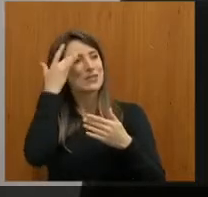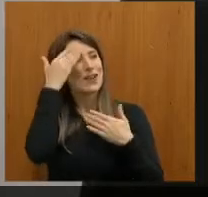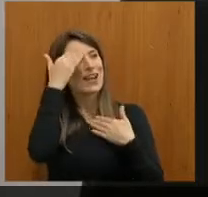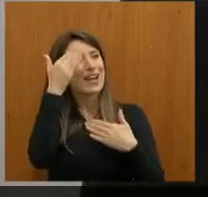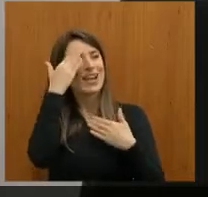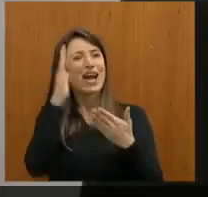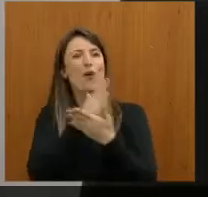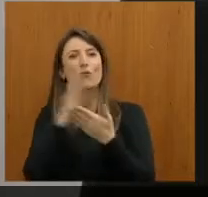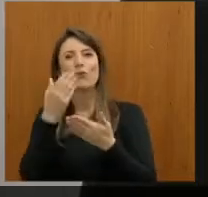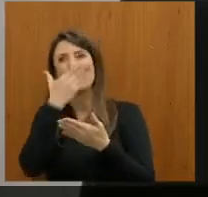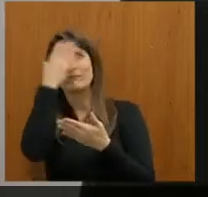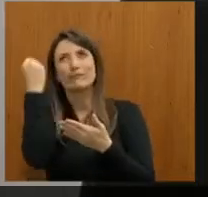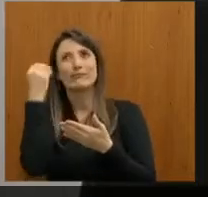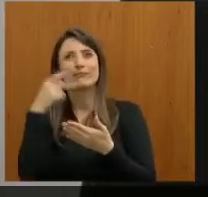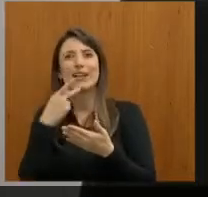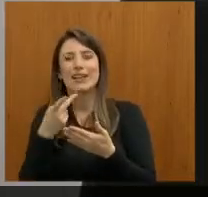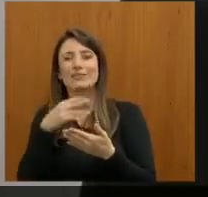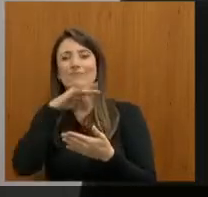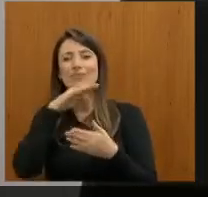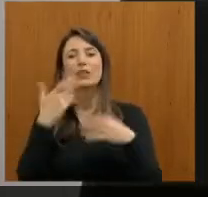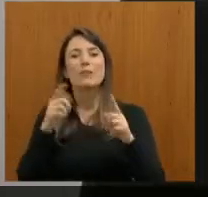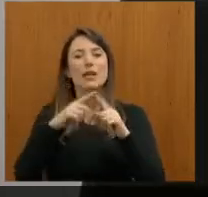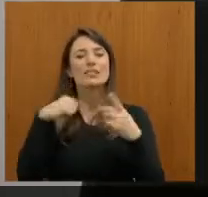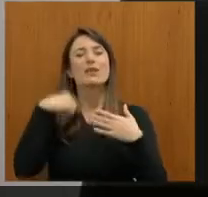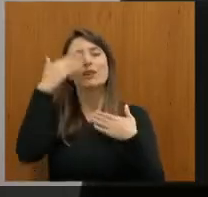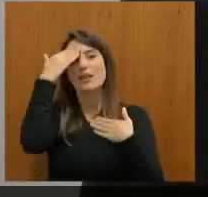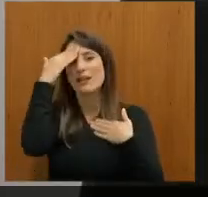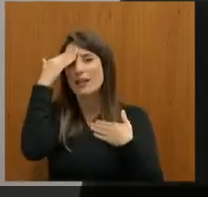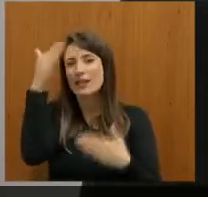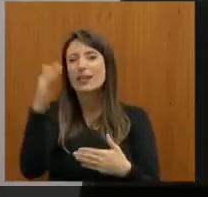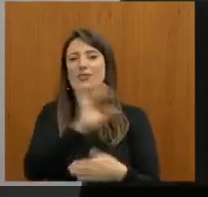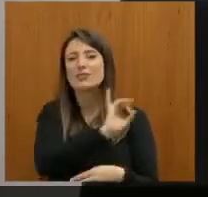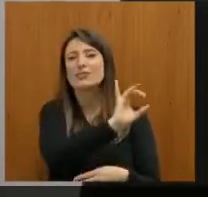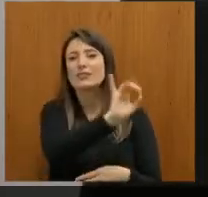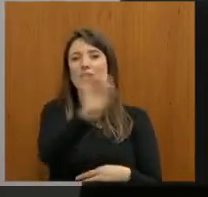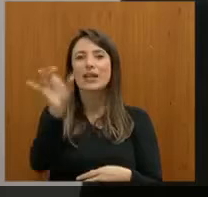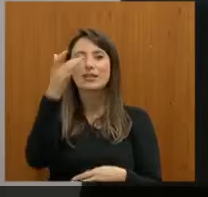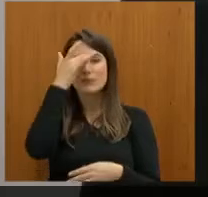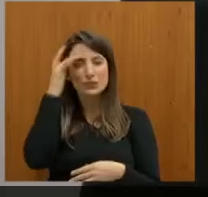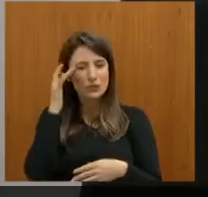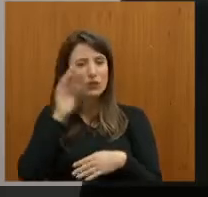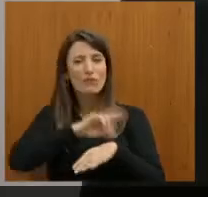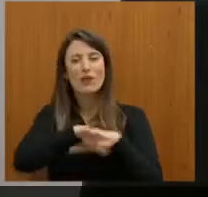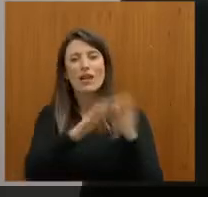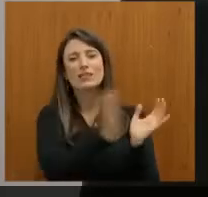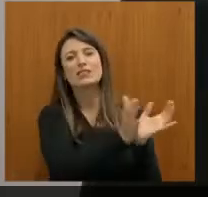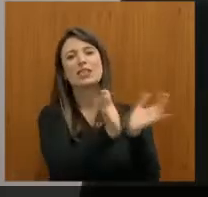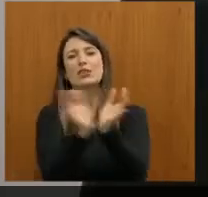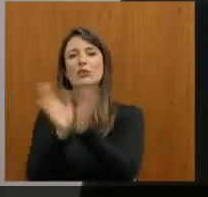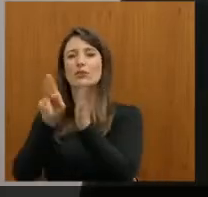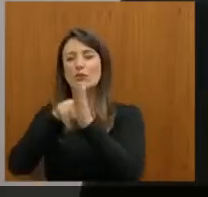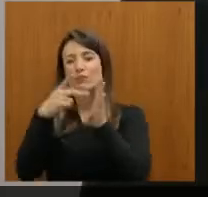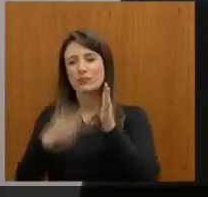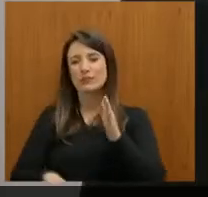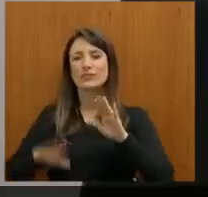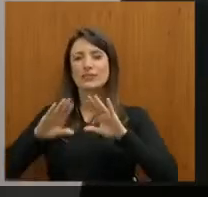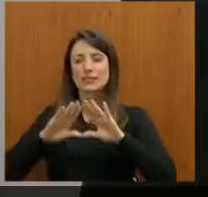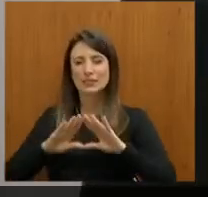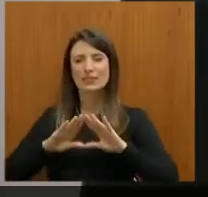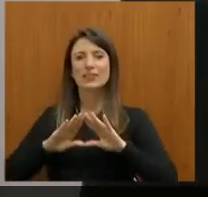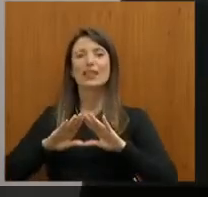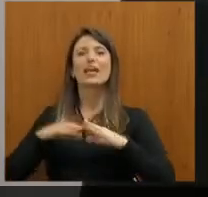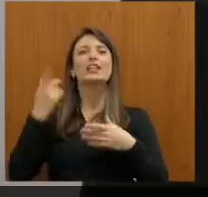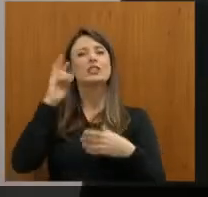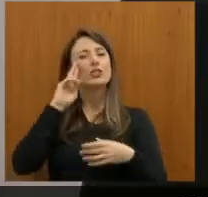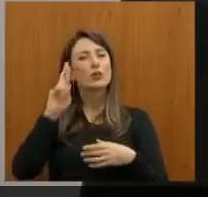agradeço profundamente cada um cada um de vocês veste setores da casa diretoria-geral gerência-geral